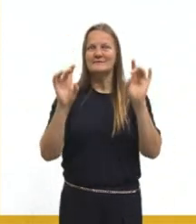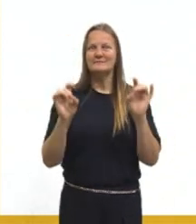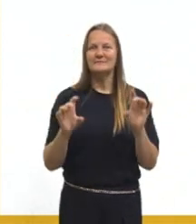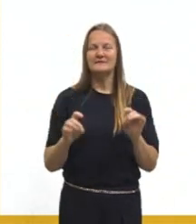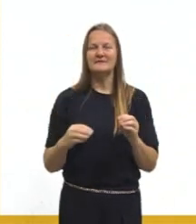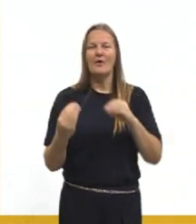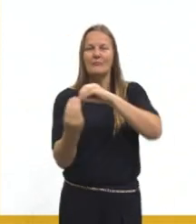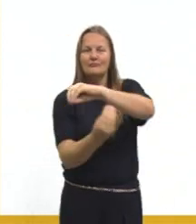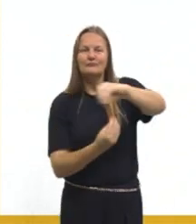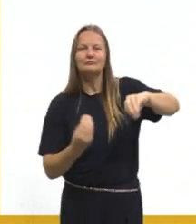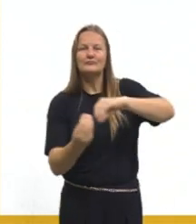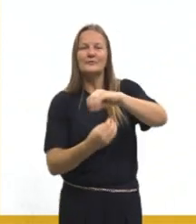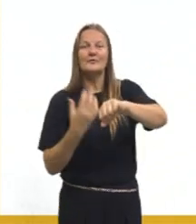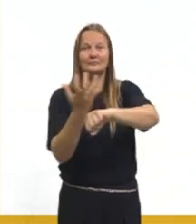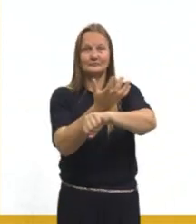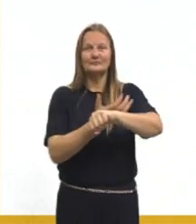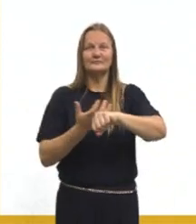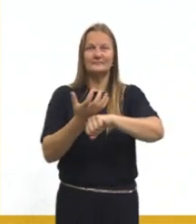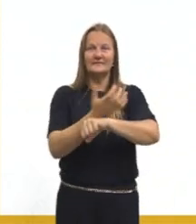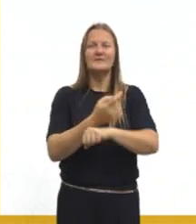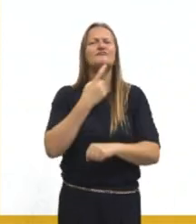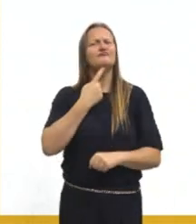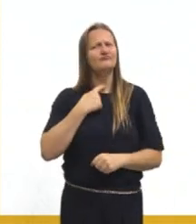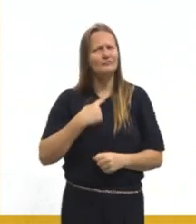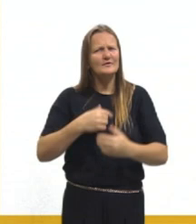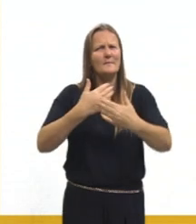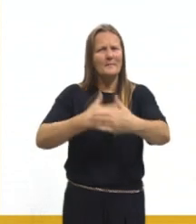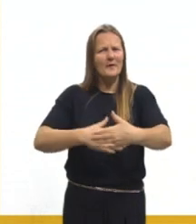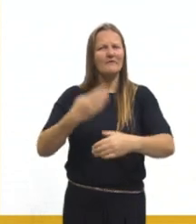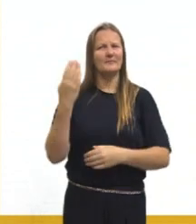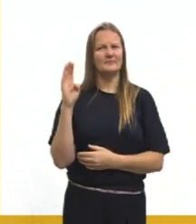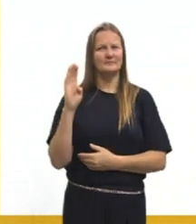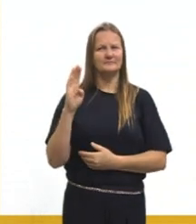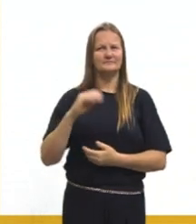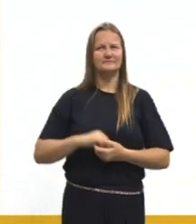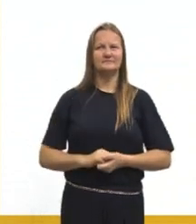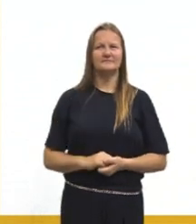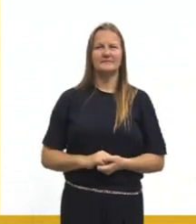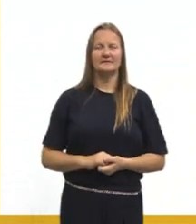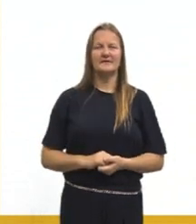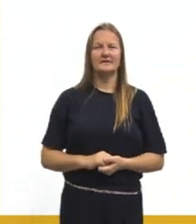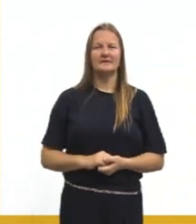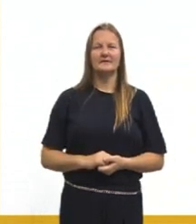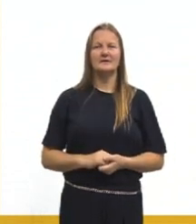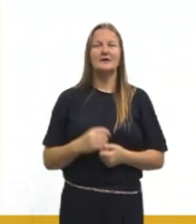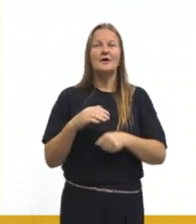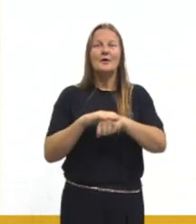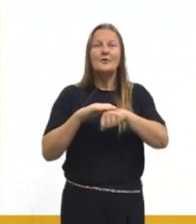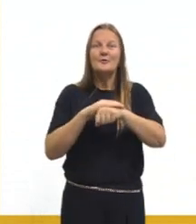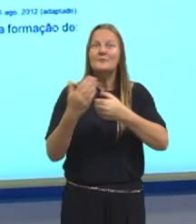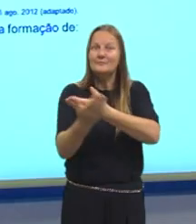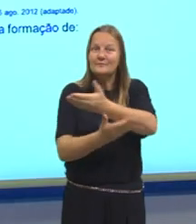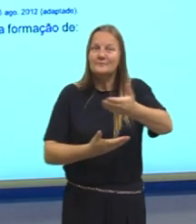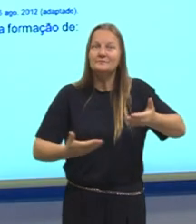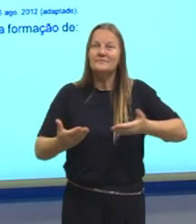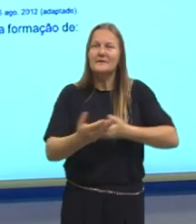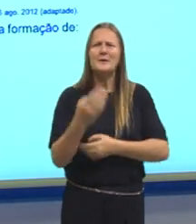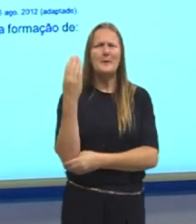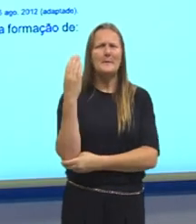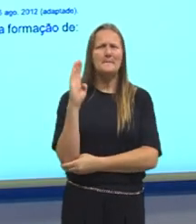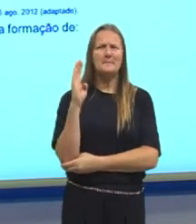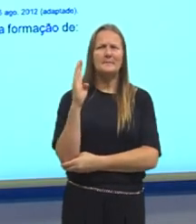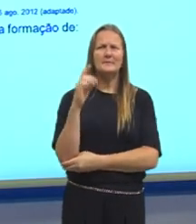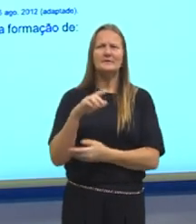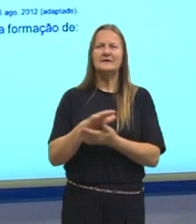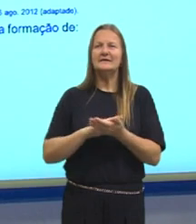interdisciplinares porque eu gostei muito assim da prova da biologia né como a gente estava comentando também biologia não tem